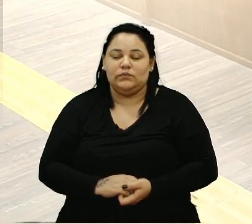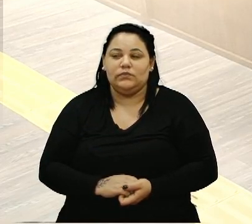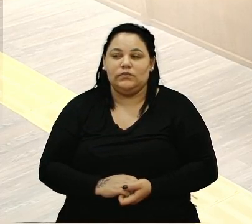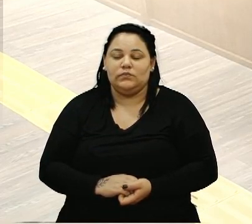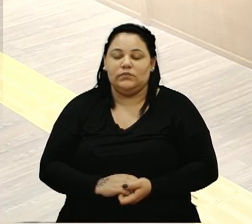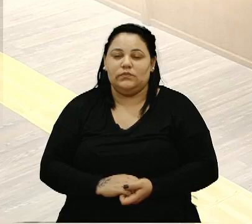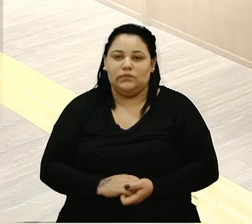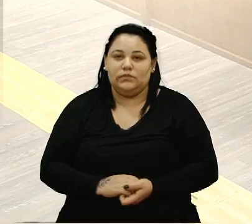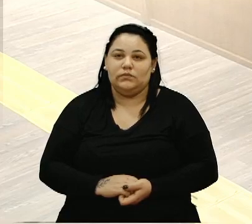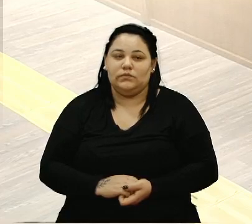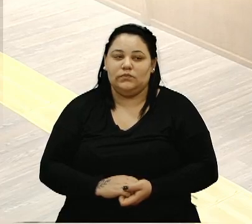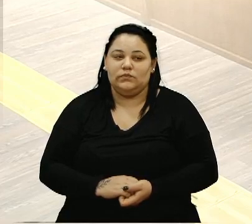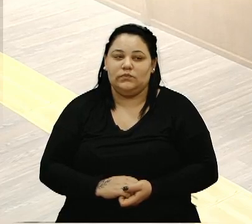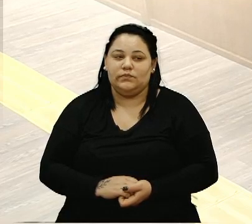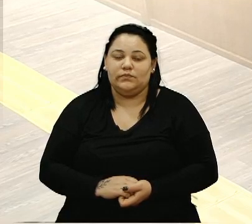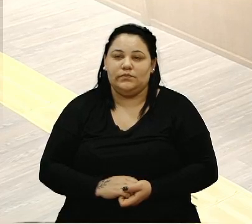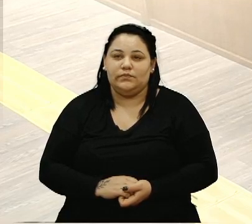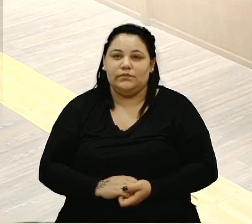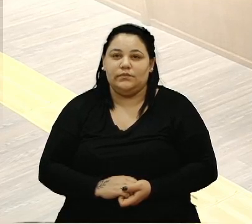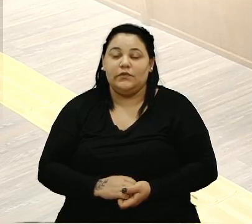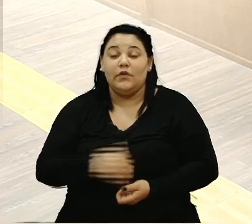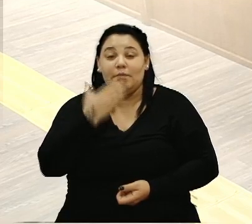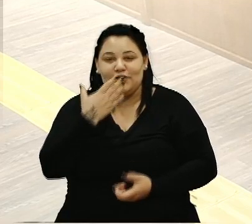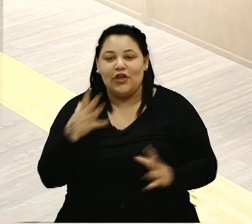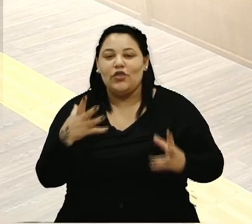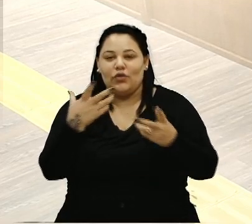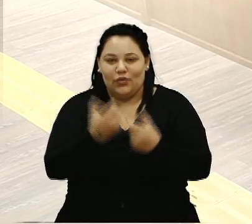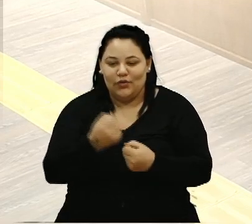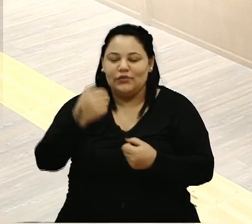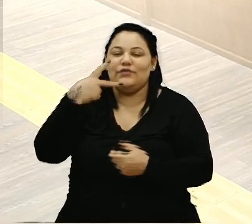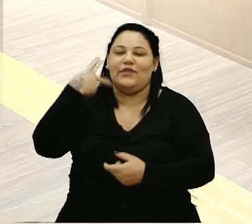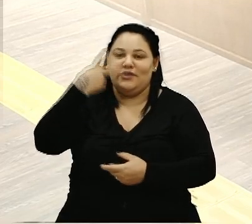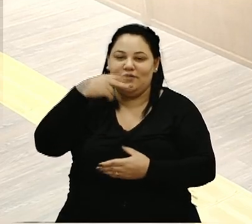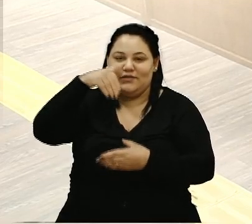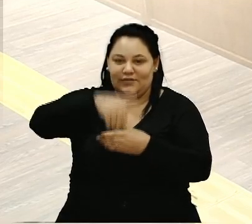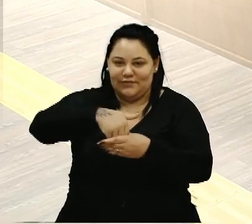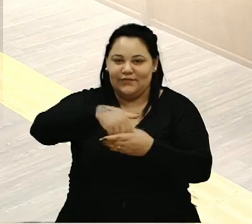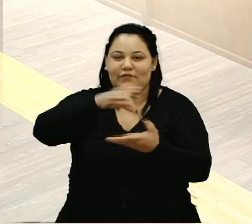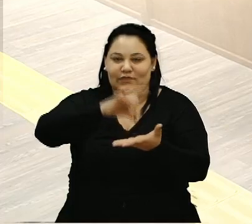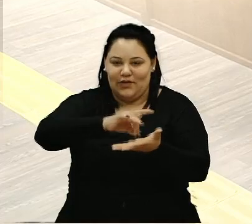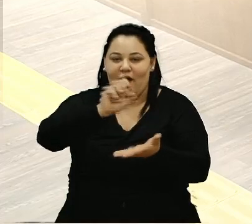Agora sim, em votação, solicito às vereadoras e vereadores que registrem os seus votos.